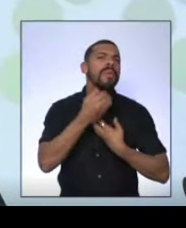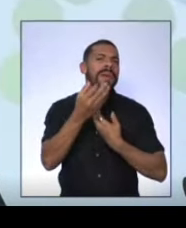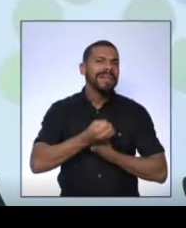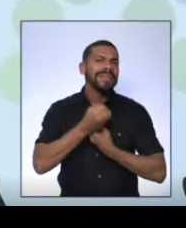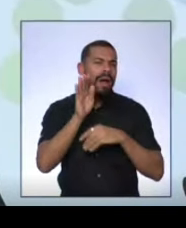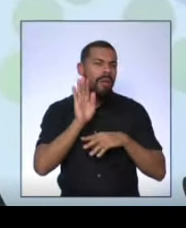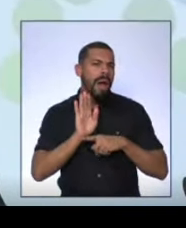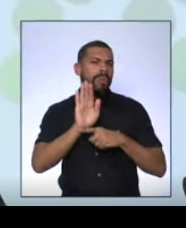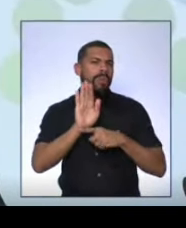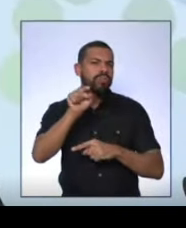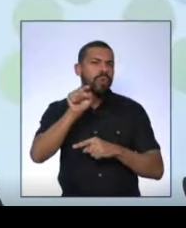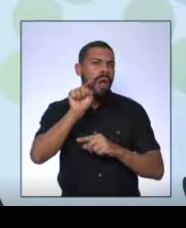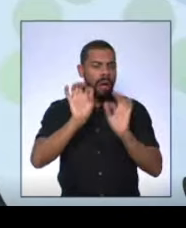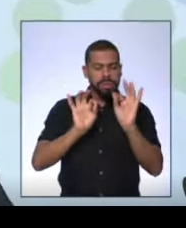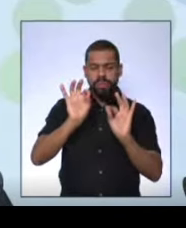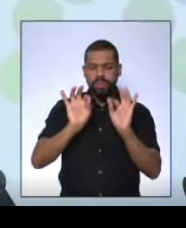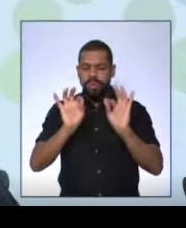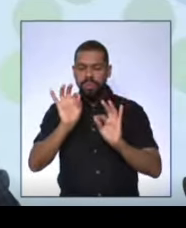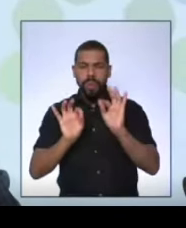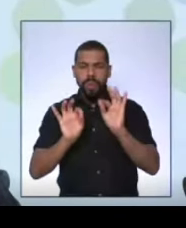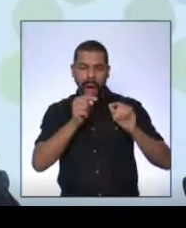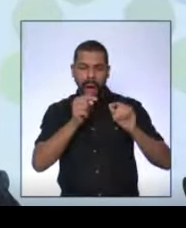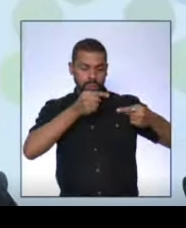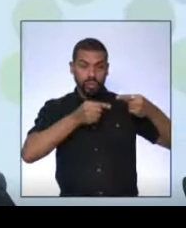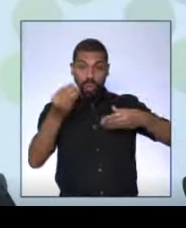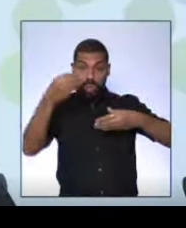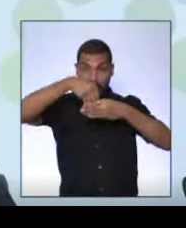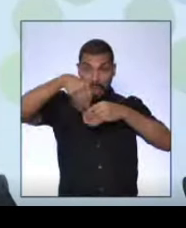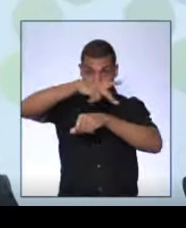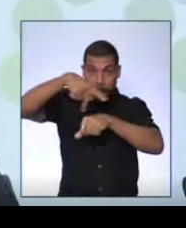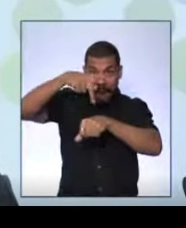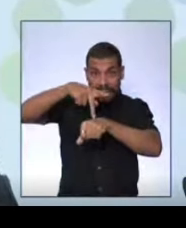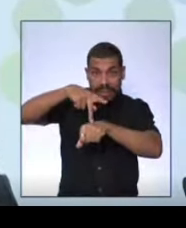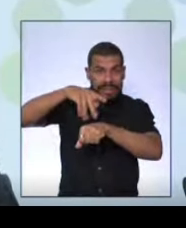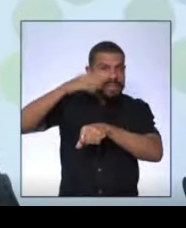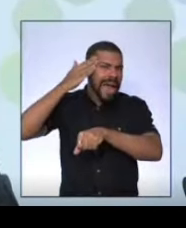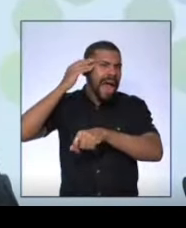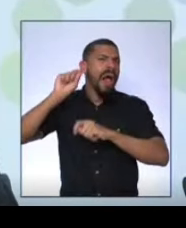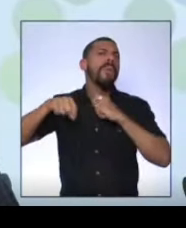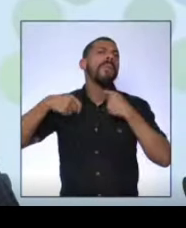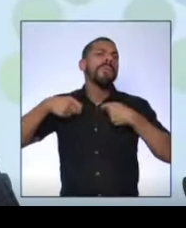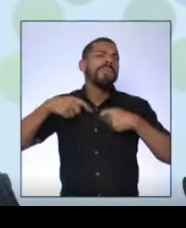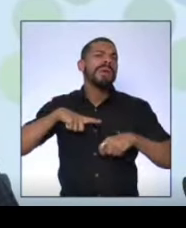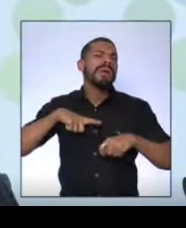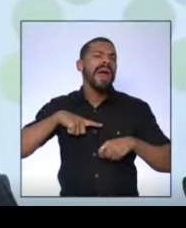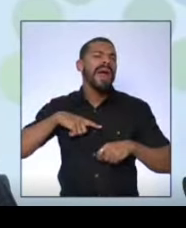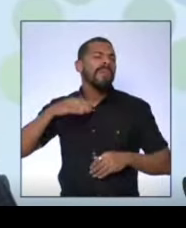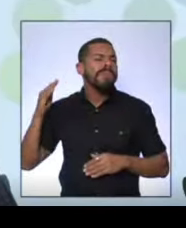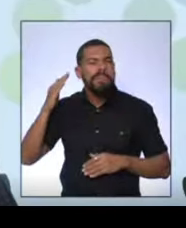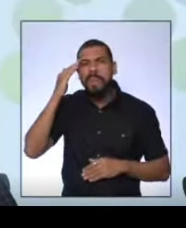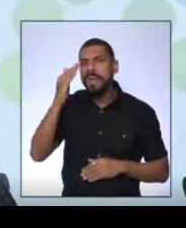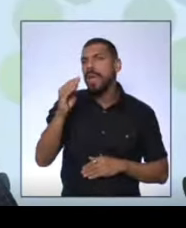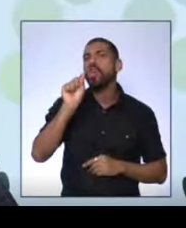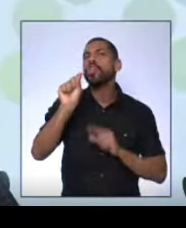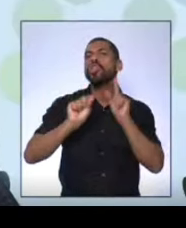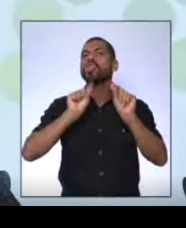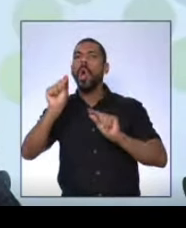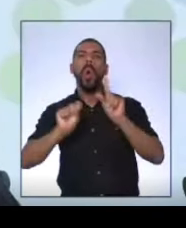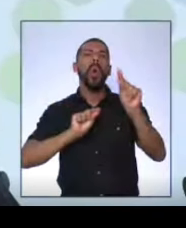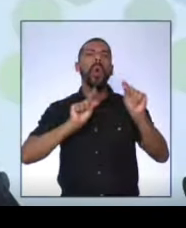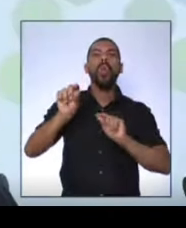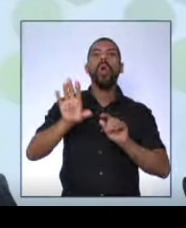ajuda a organizar o sistema político de um país, né? É necessário fundamentalmente saber escolher